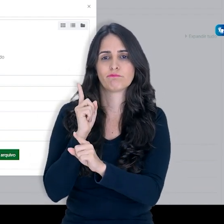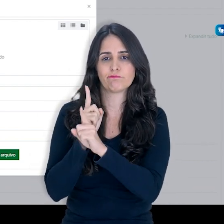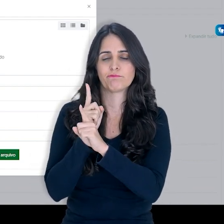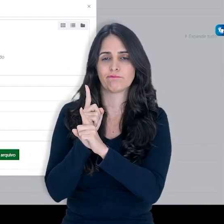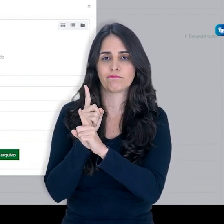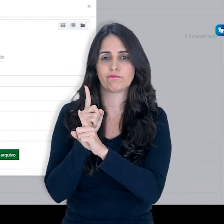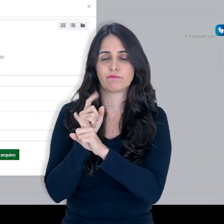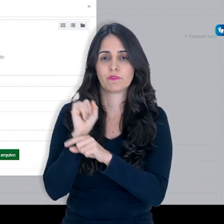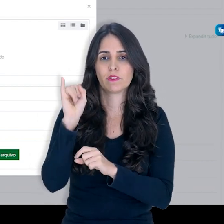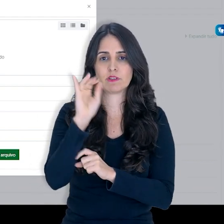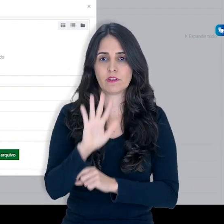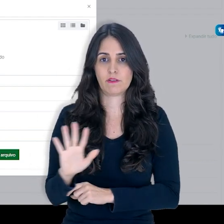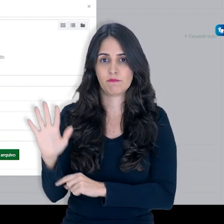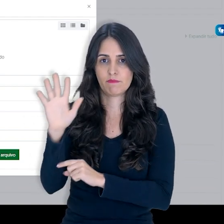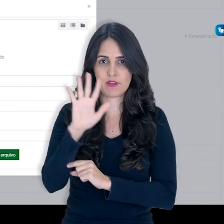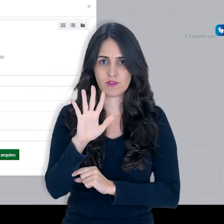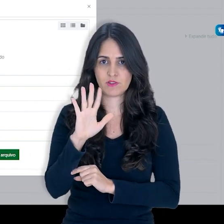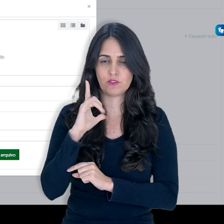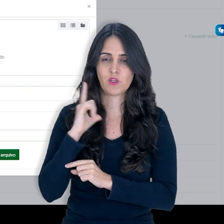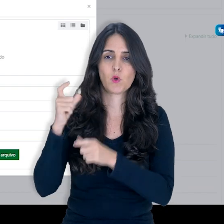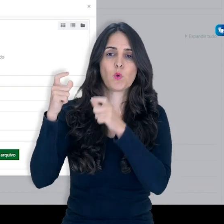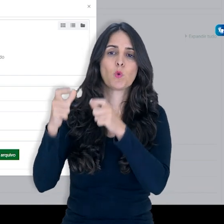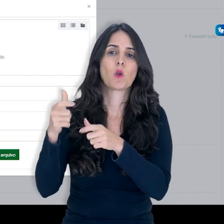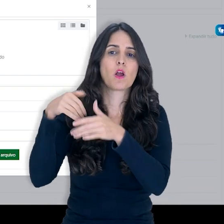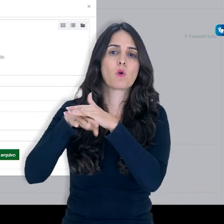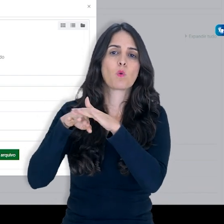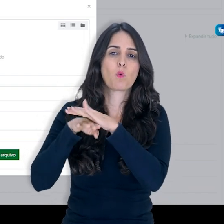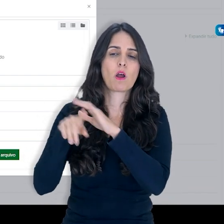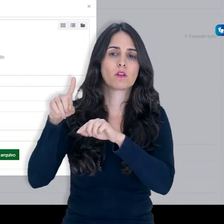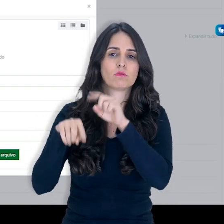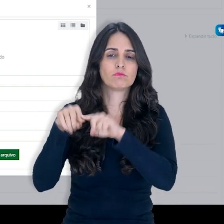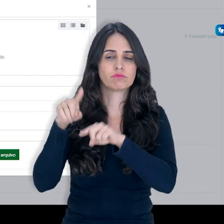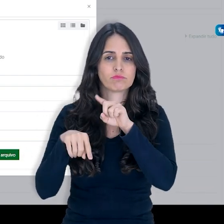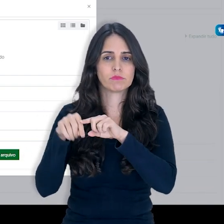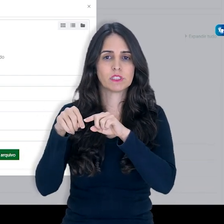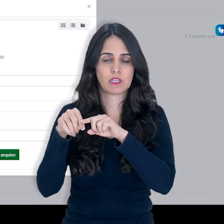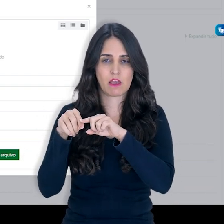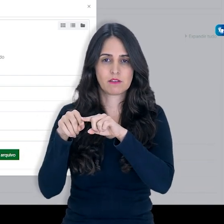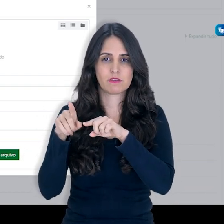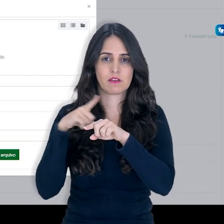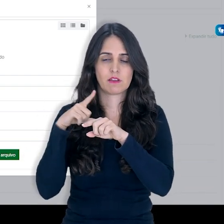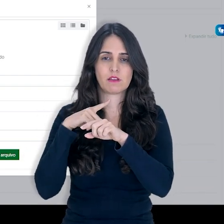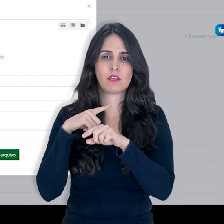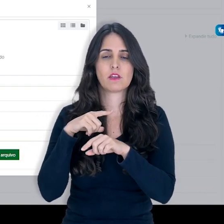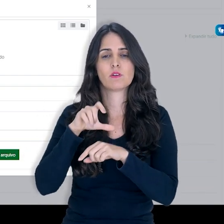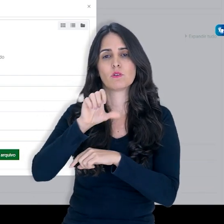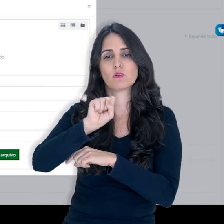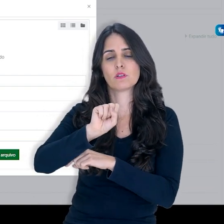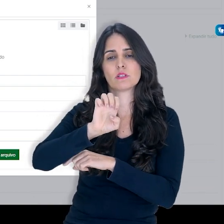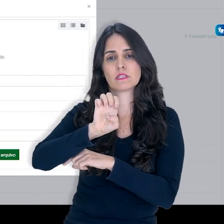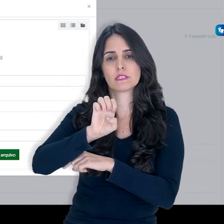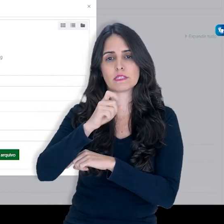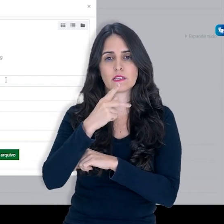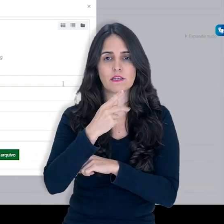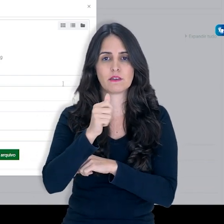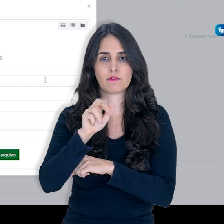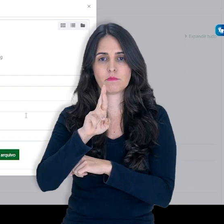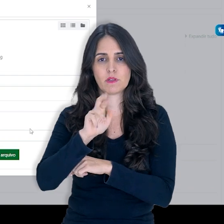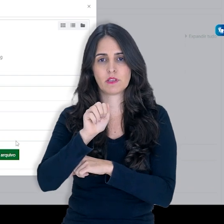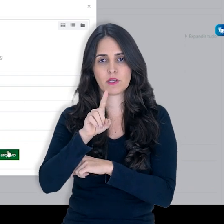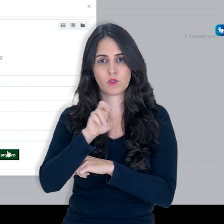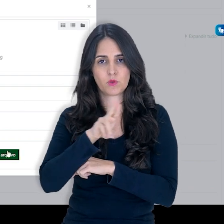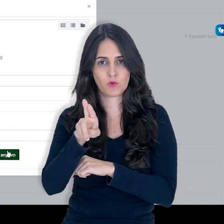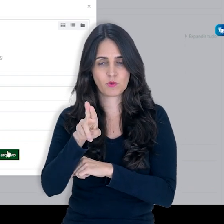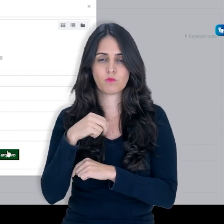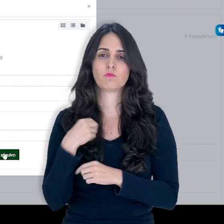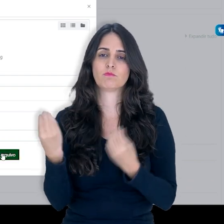por exemplo, aqui eu estou utilizando uma pasta com alguns materiais e eu tenho aqui um separador. E aí